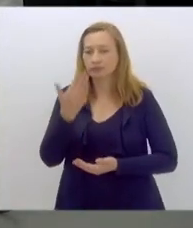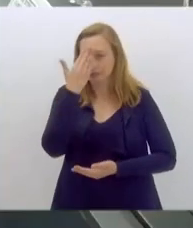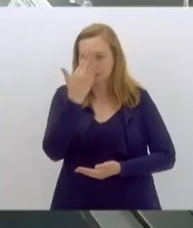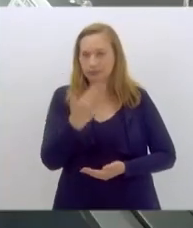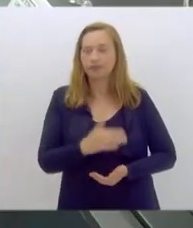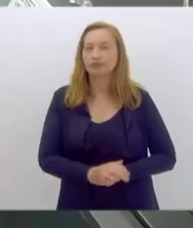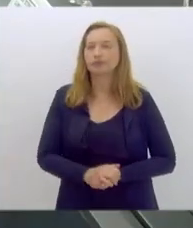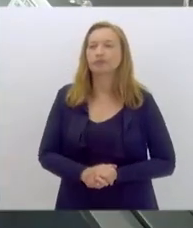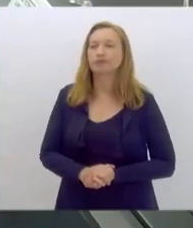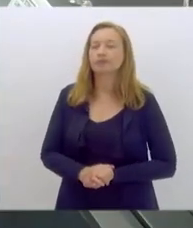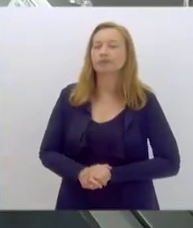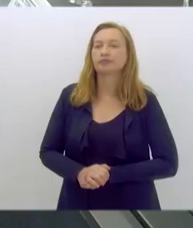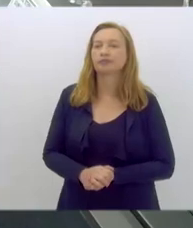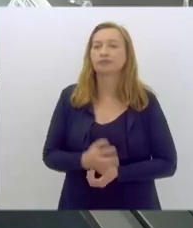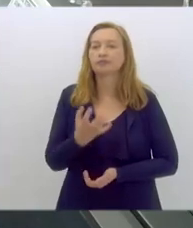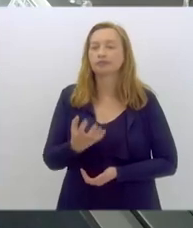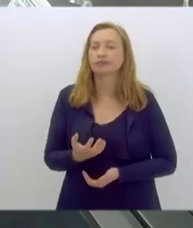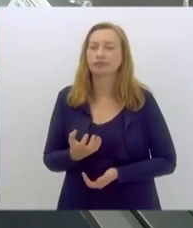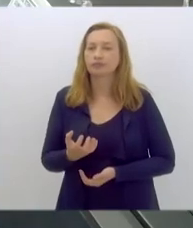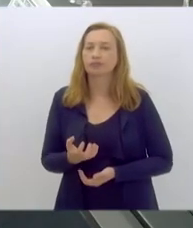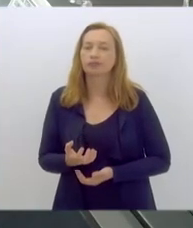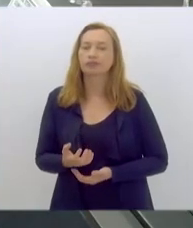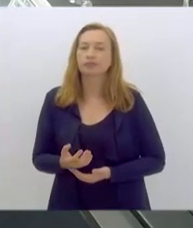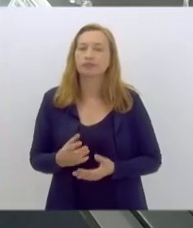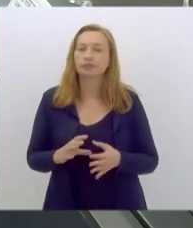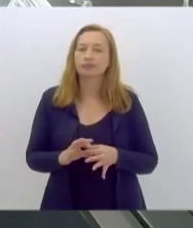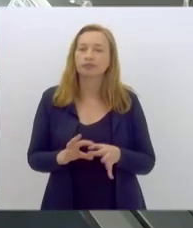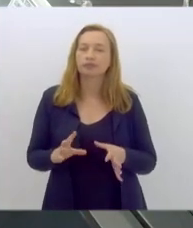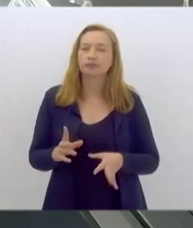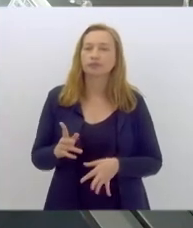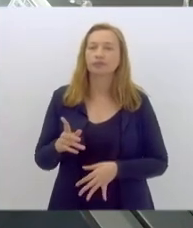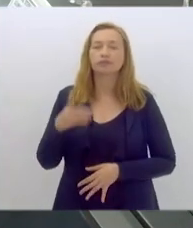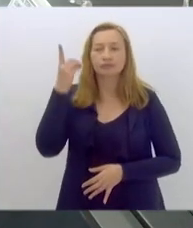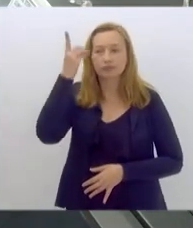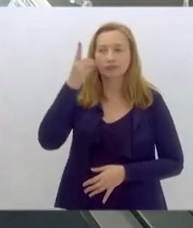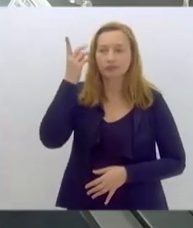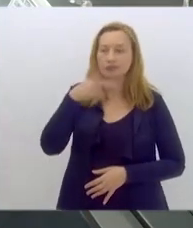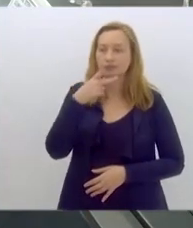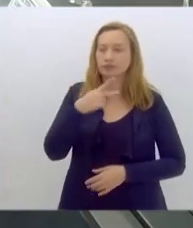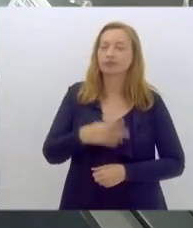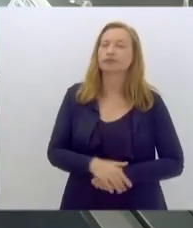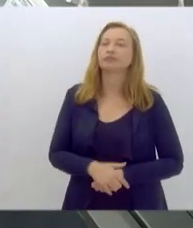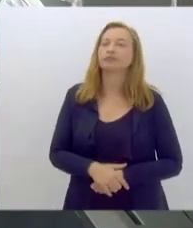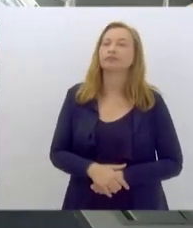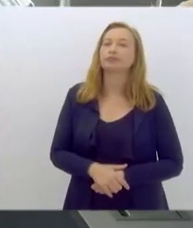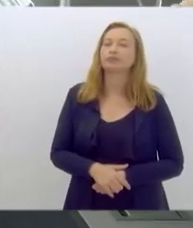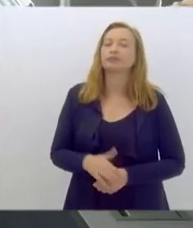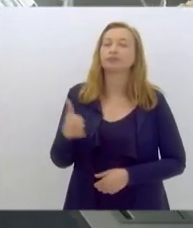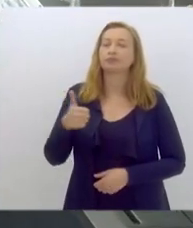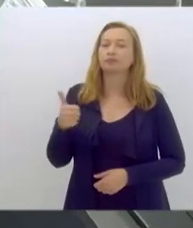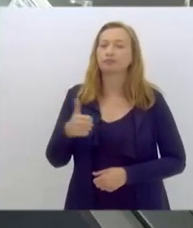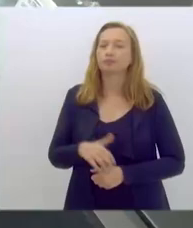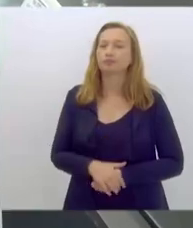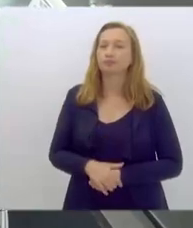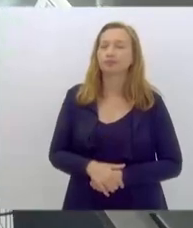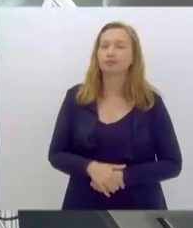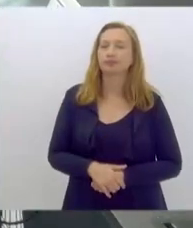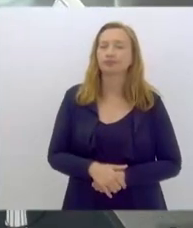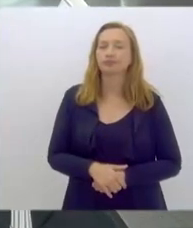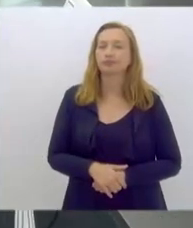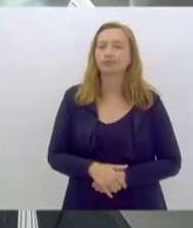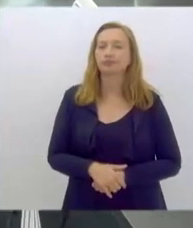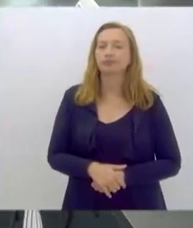eu quero franquear palavras seus Deputados primeiro escrito